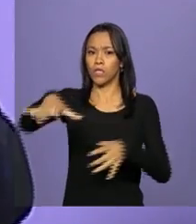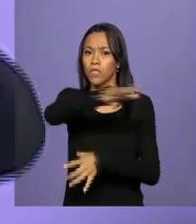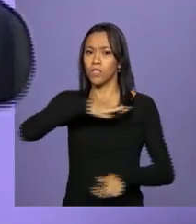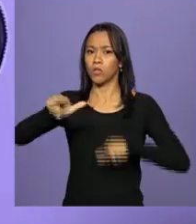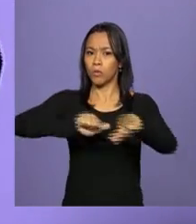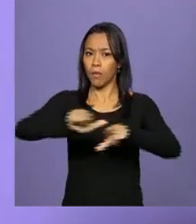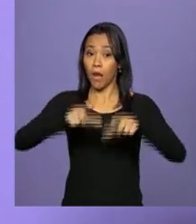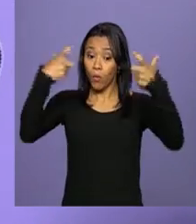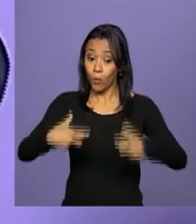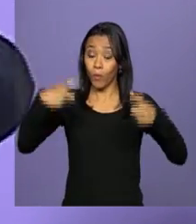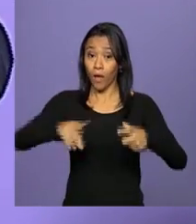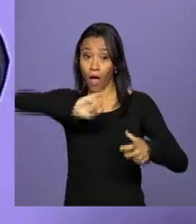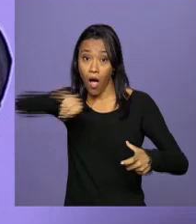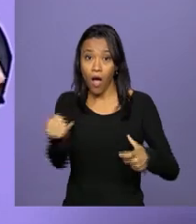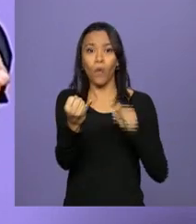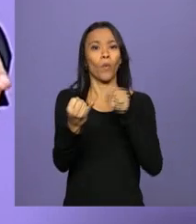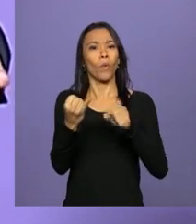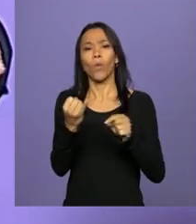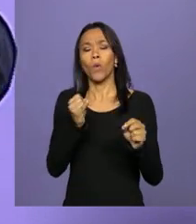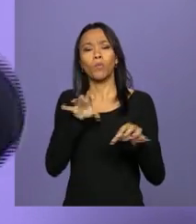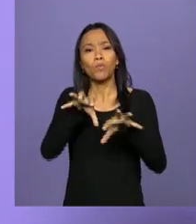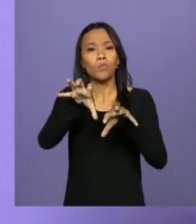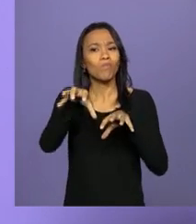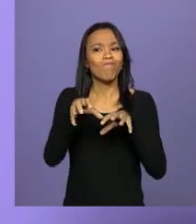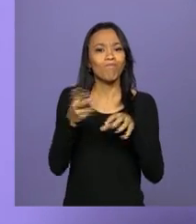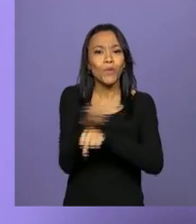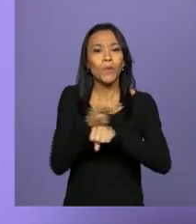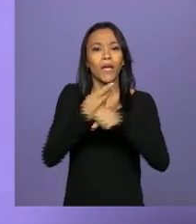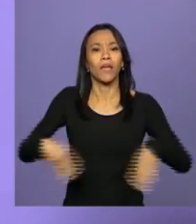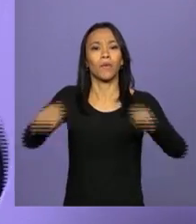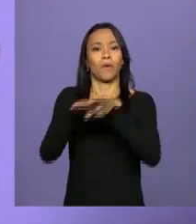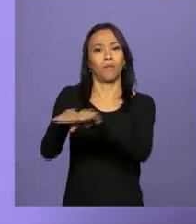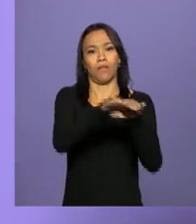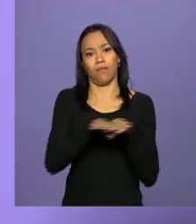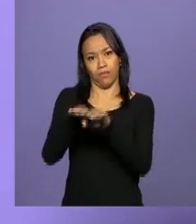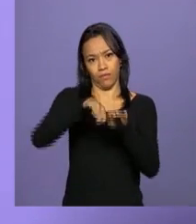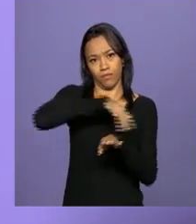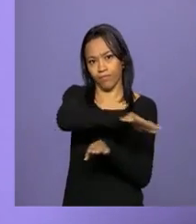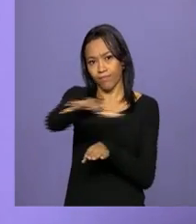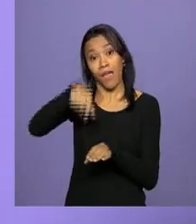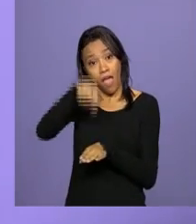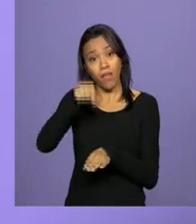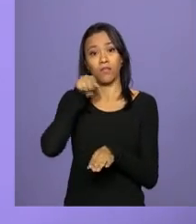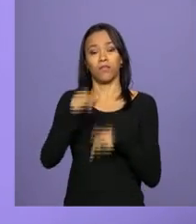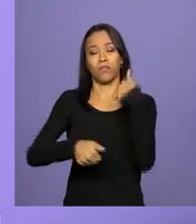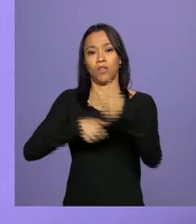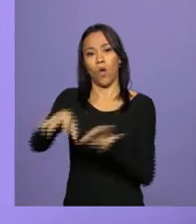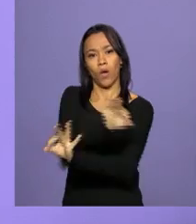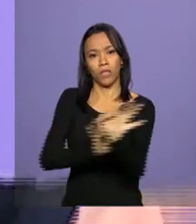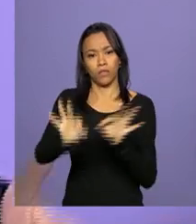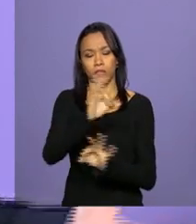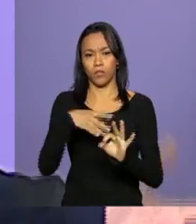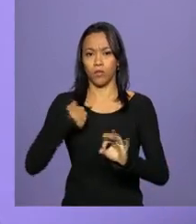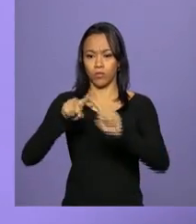onde nós temos que buscar a condição de igualdade é o nosso trabalho e é isto que organiza o plano